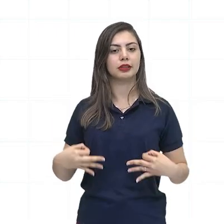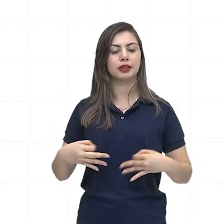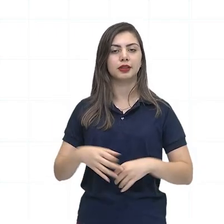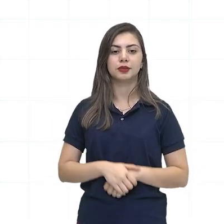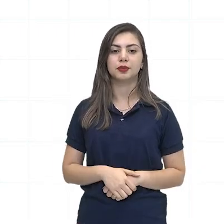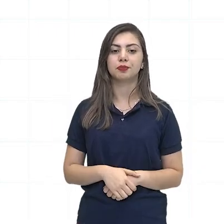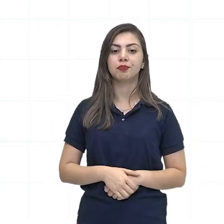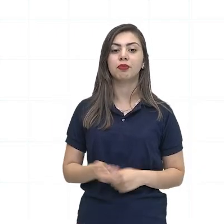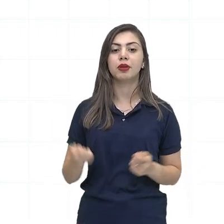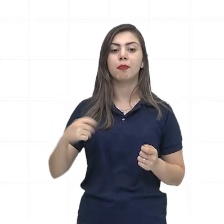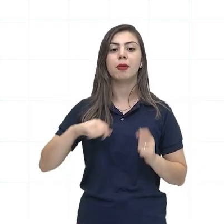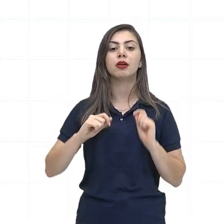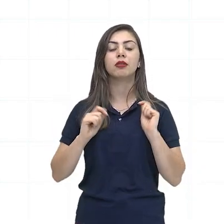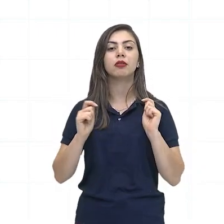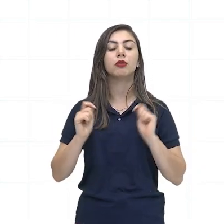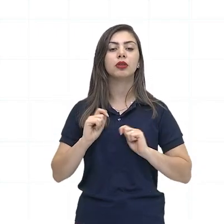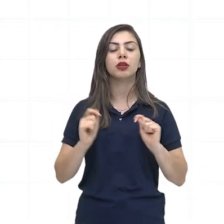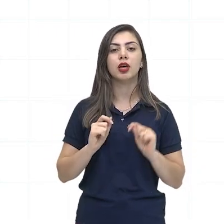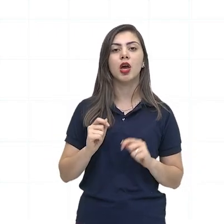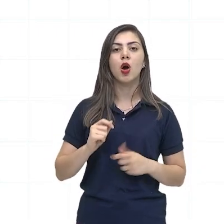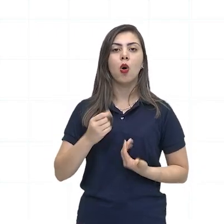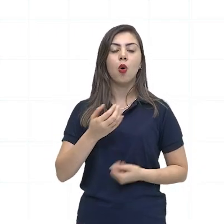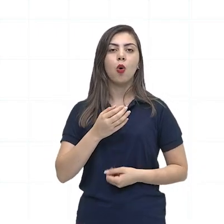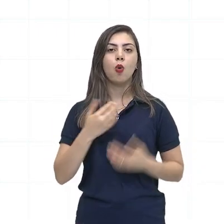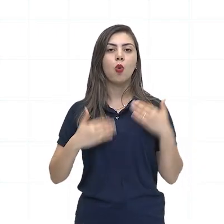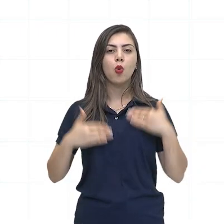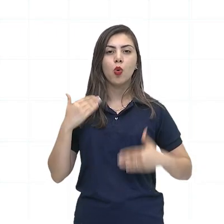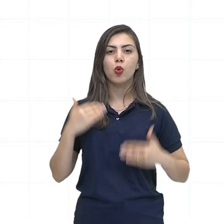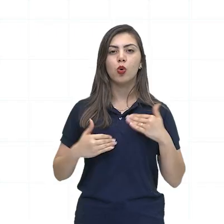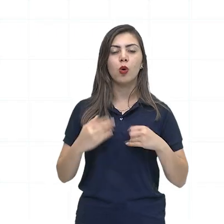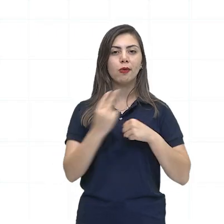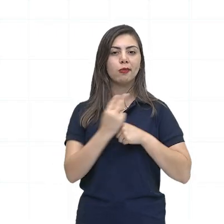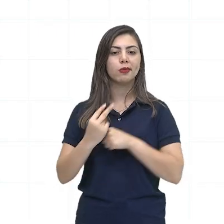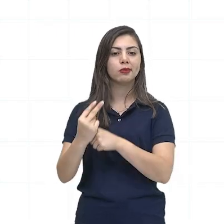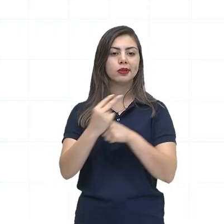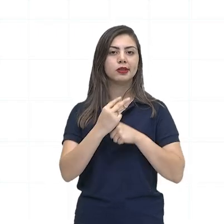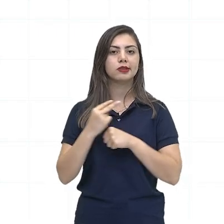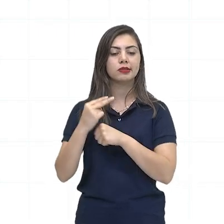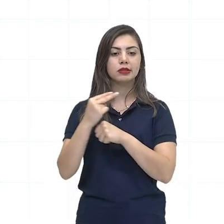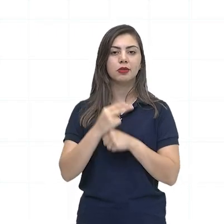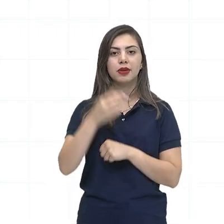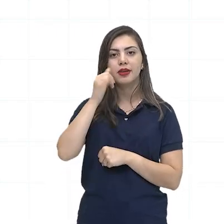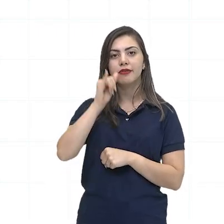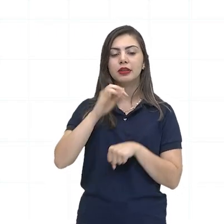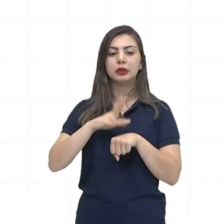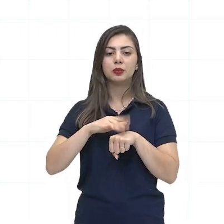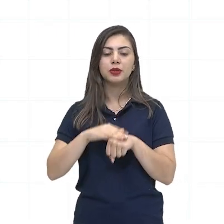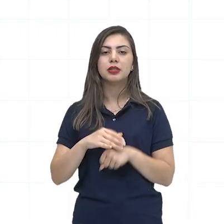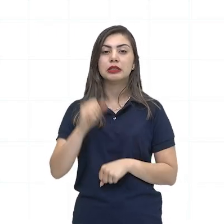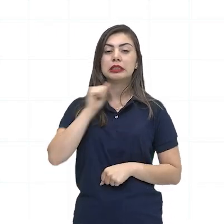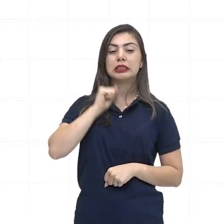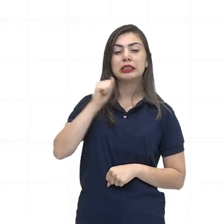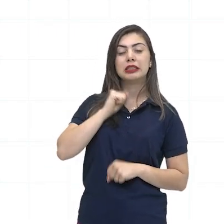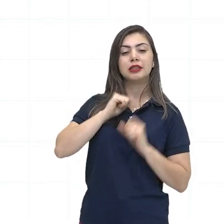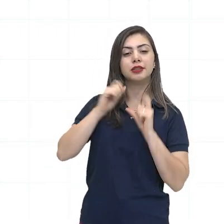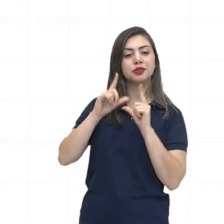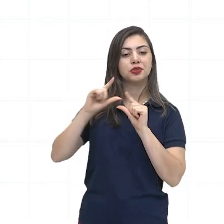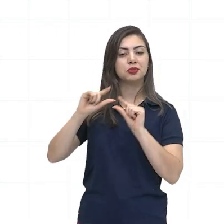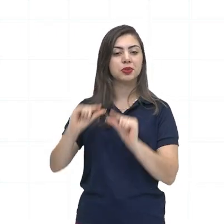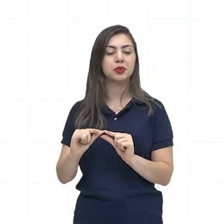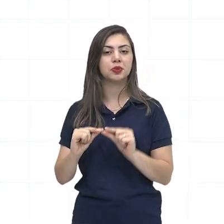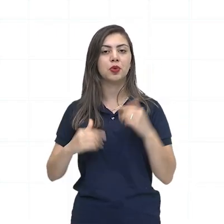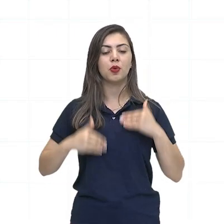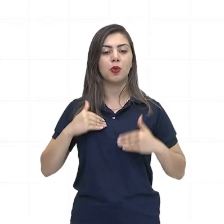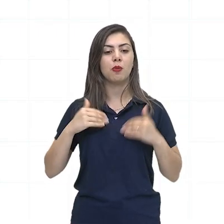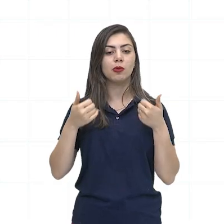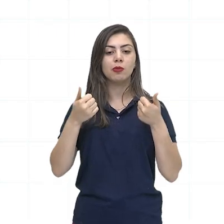da postura, o fortalecimento do sistema imunológico, ajuda a reduzir o estresse, mantém a forma